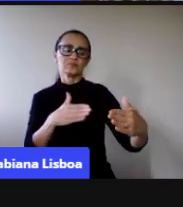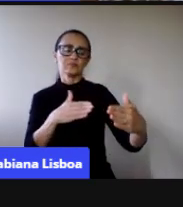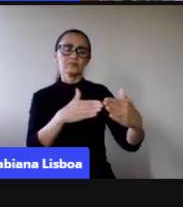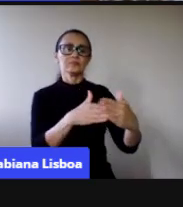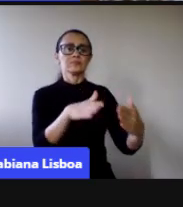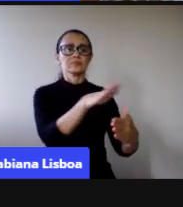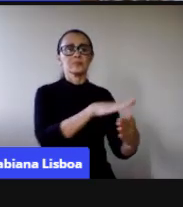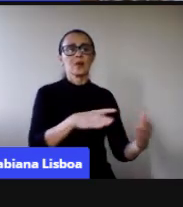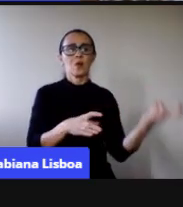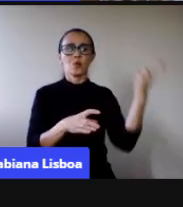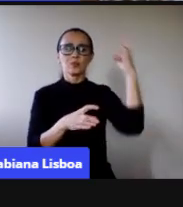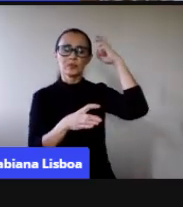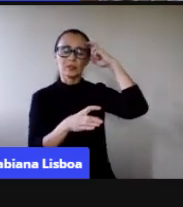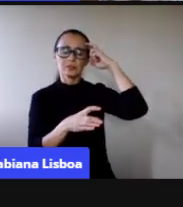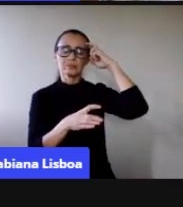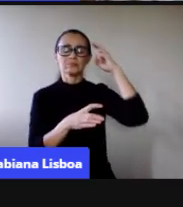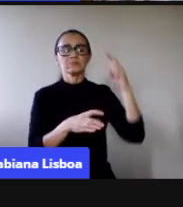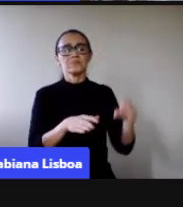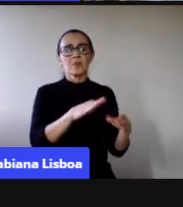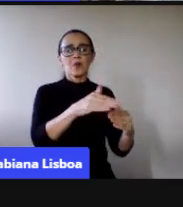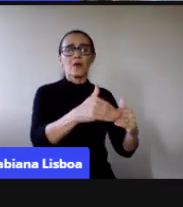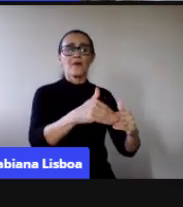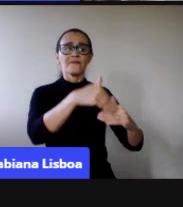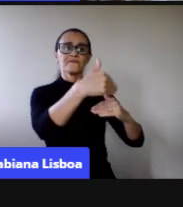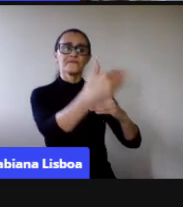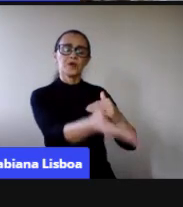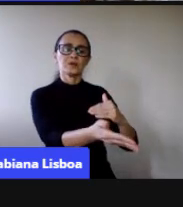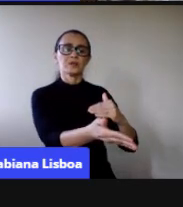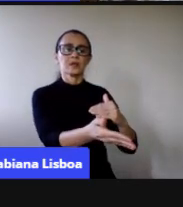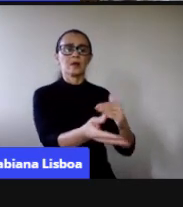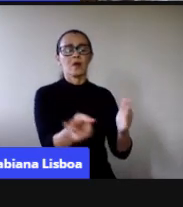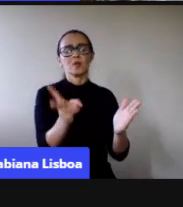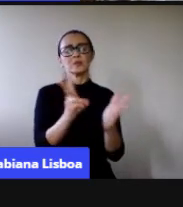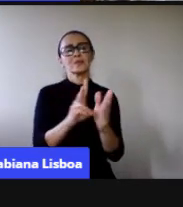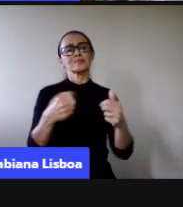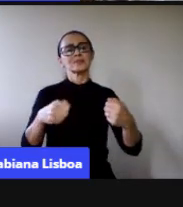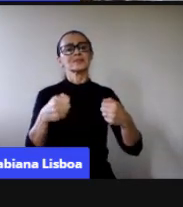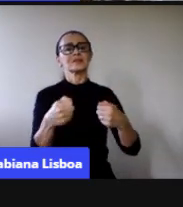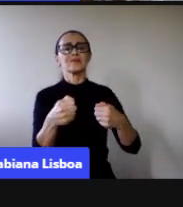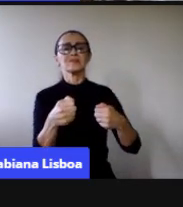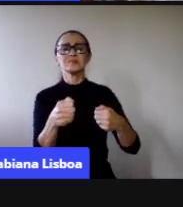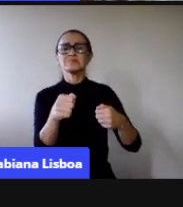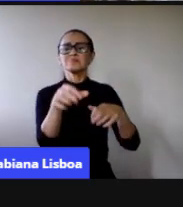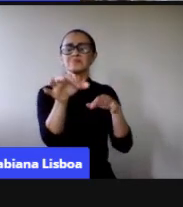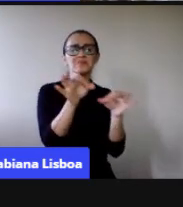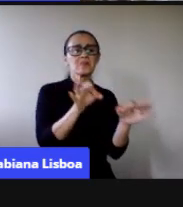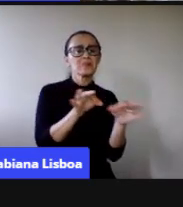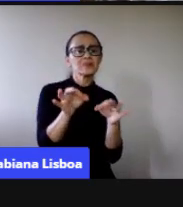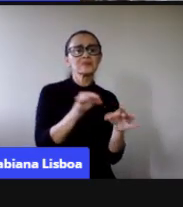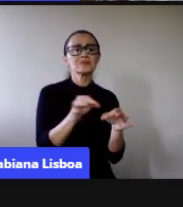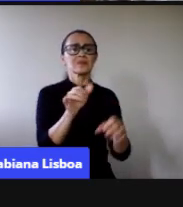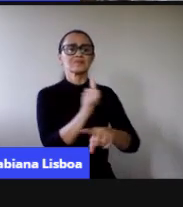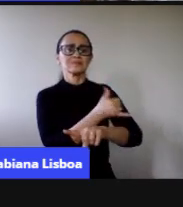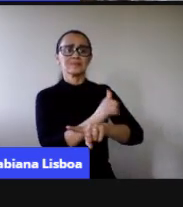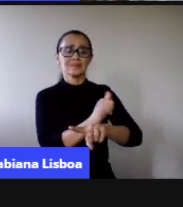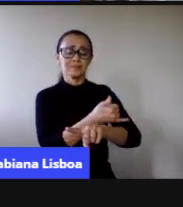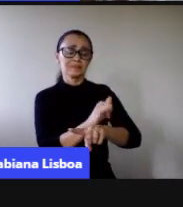culturais. Fora desse território, eles deveriam se adequar aos conteúdos curriculares universais.